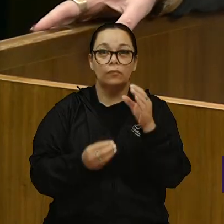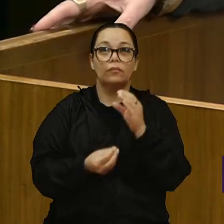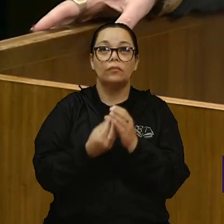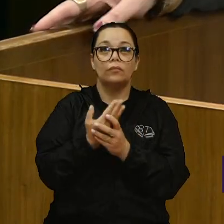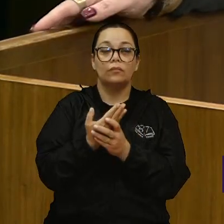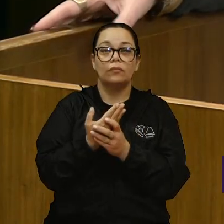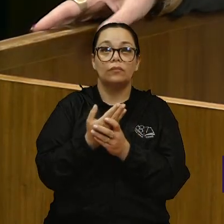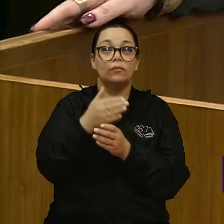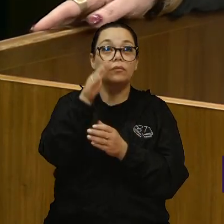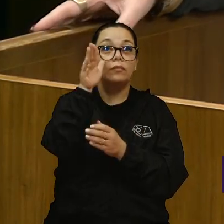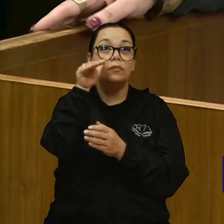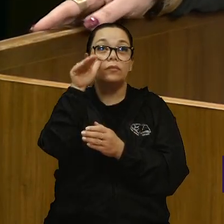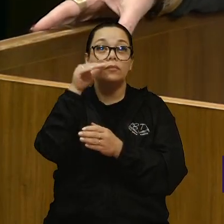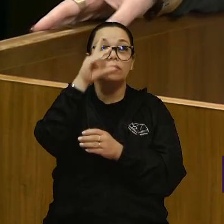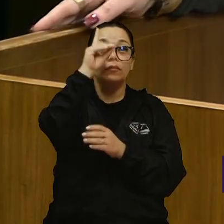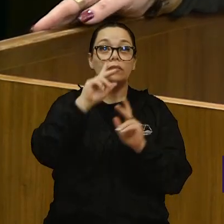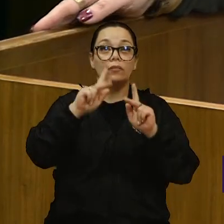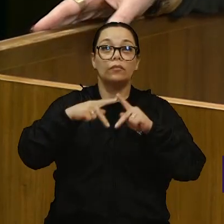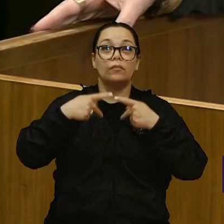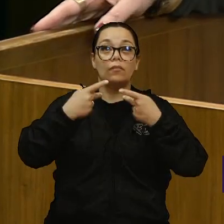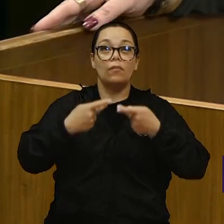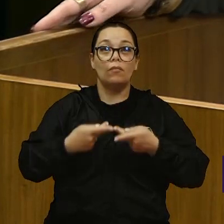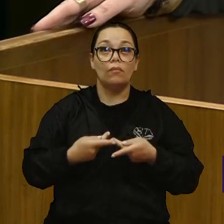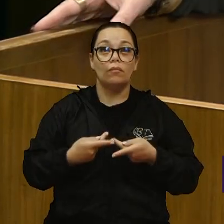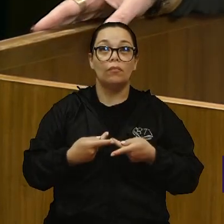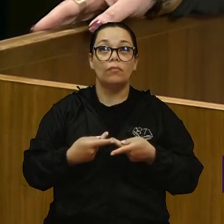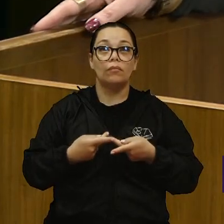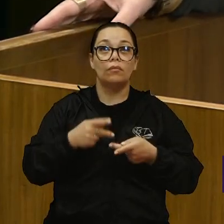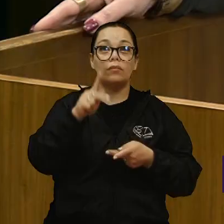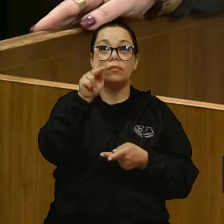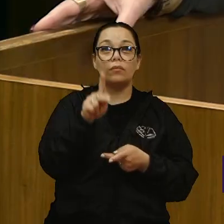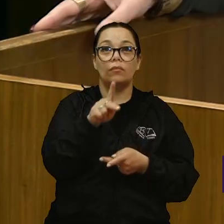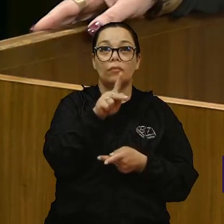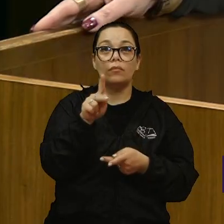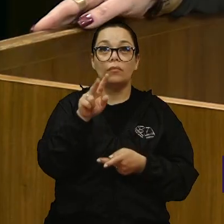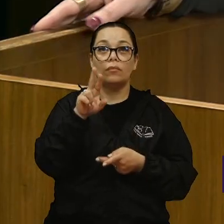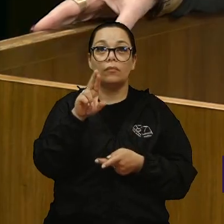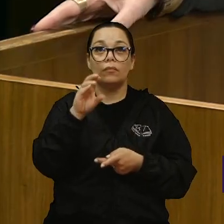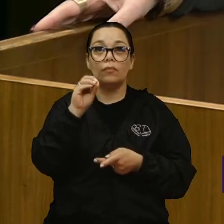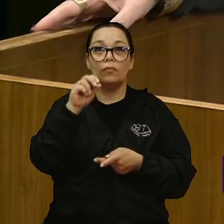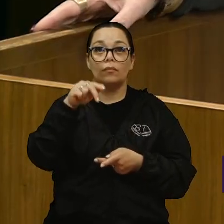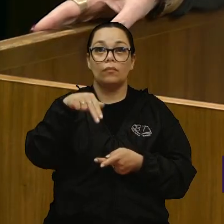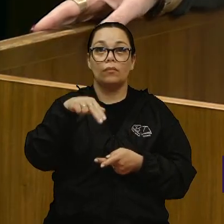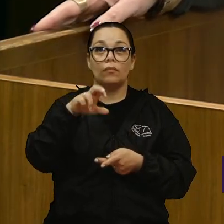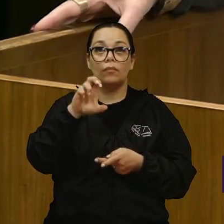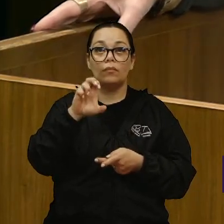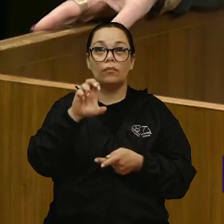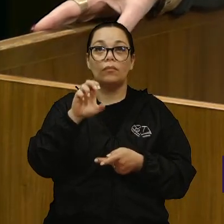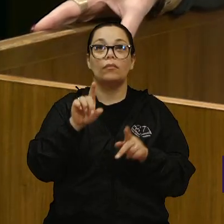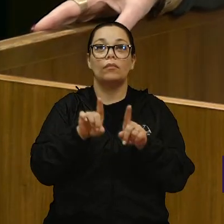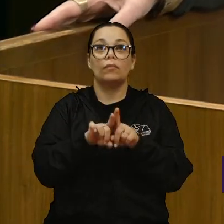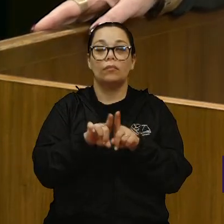recém-criado Observatório de Direitos Humanos Padre Roque Graziotin.